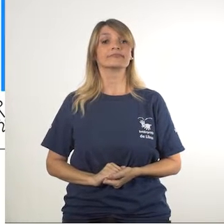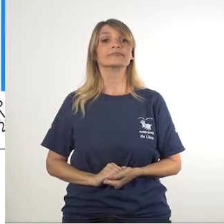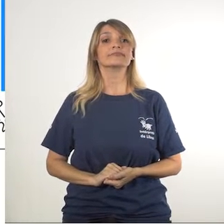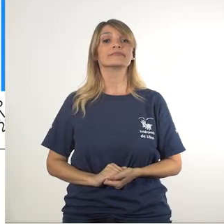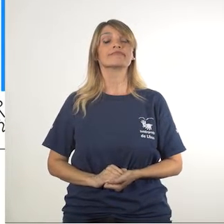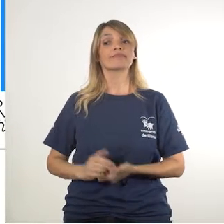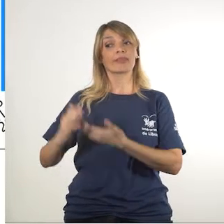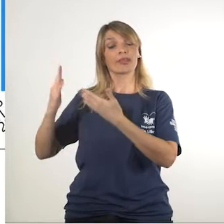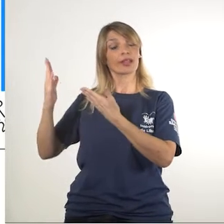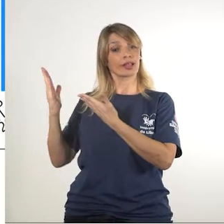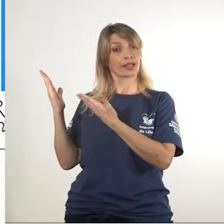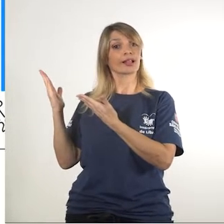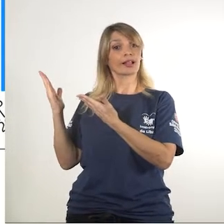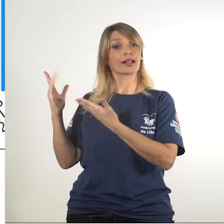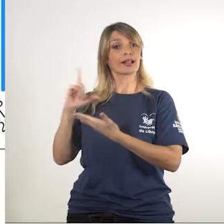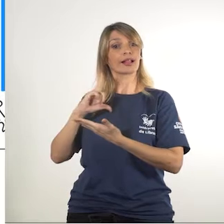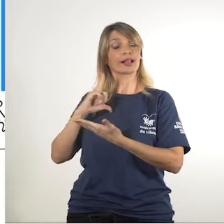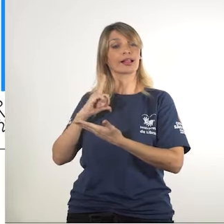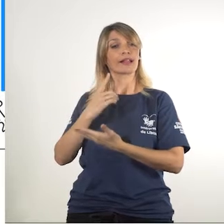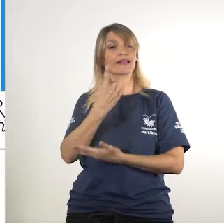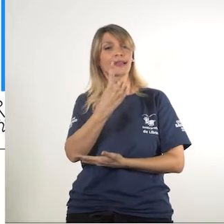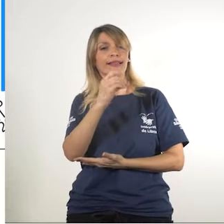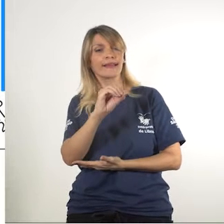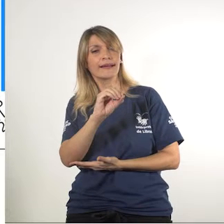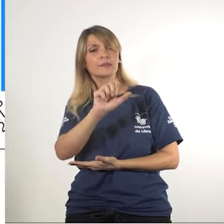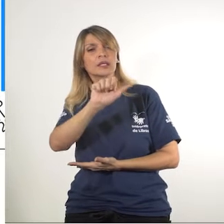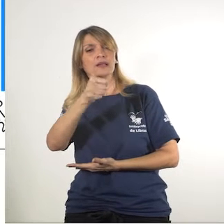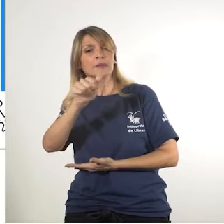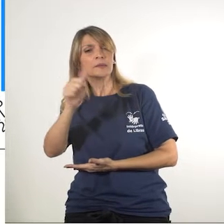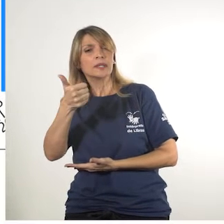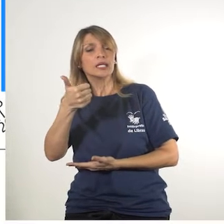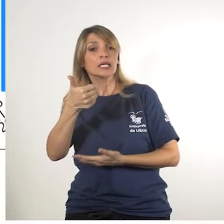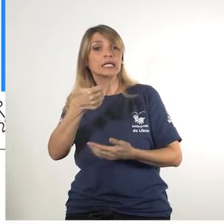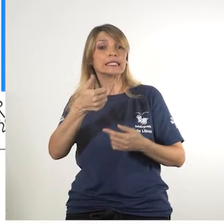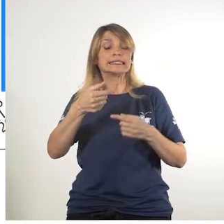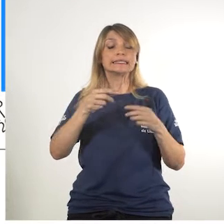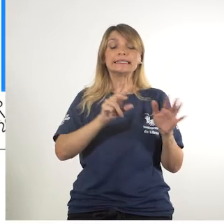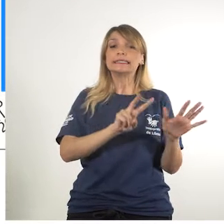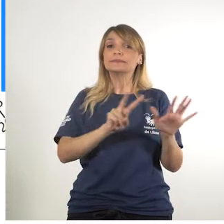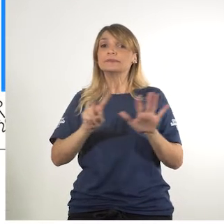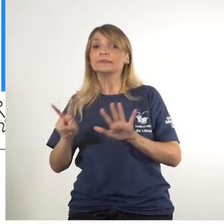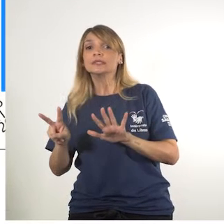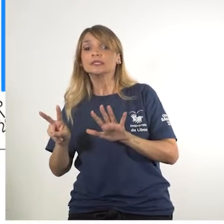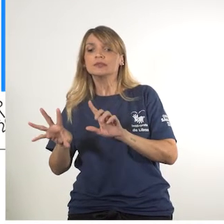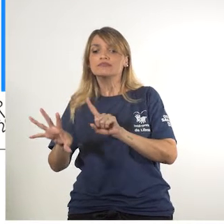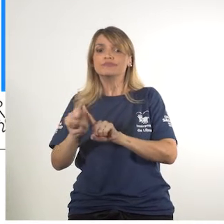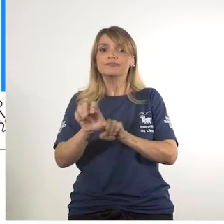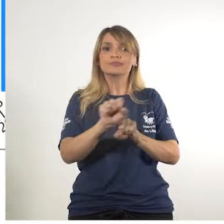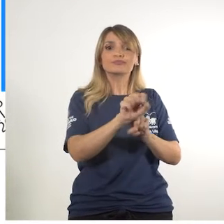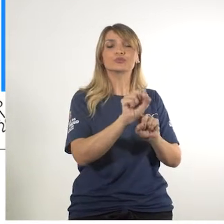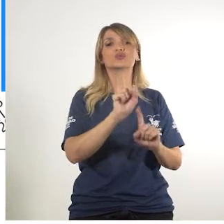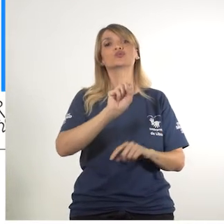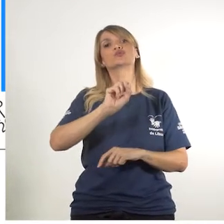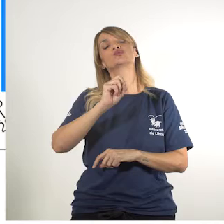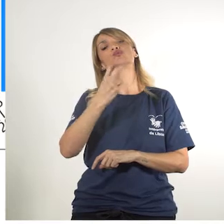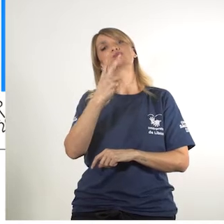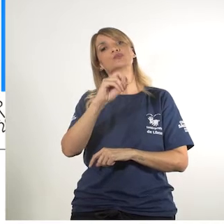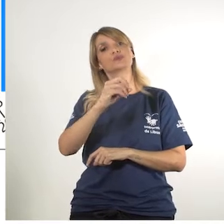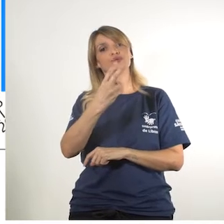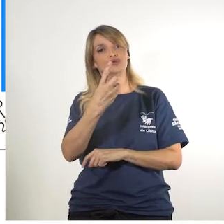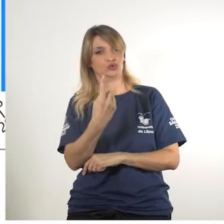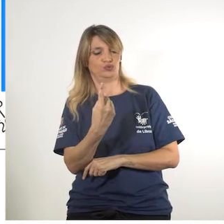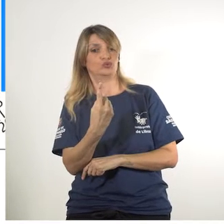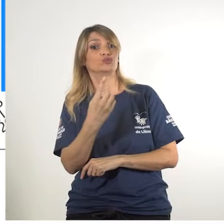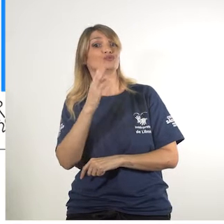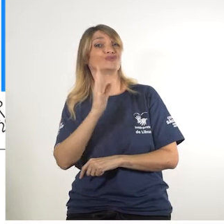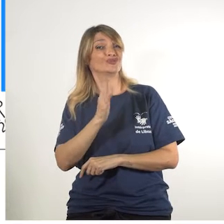aqui, é possível ver a 10ª e a 11ª semana epidemiológica de 2021, já superando